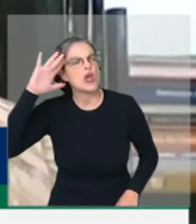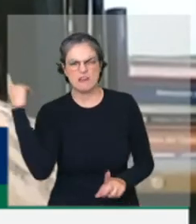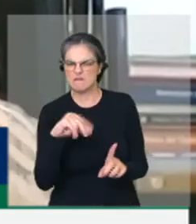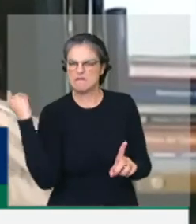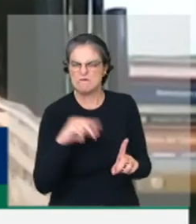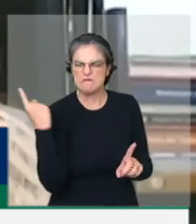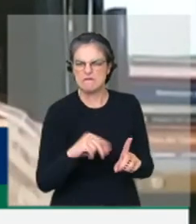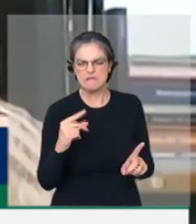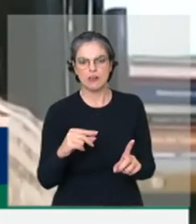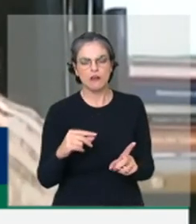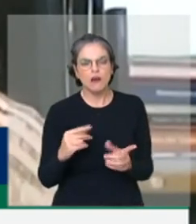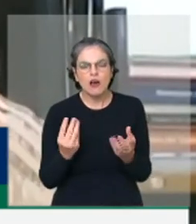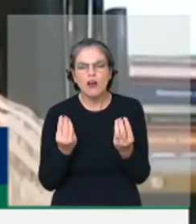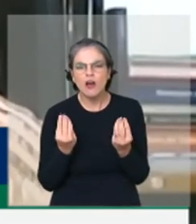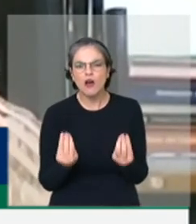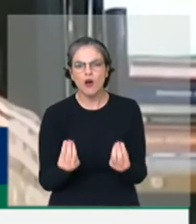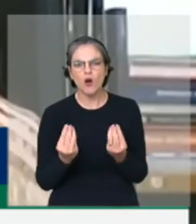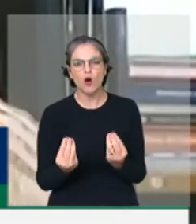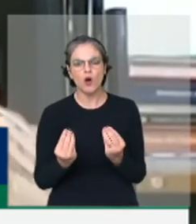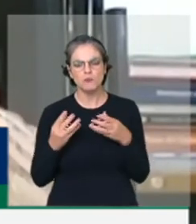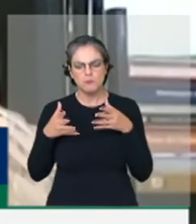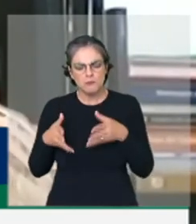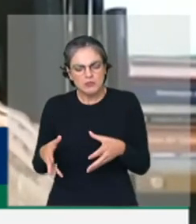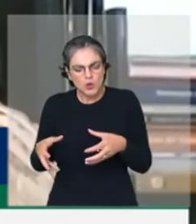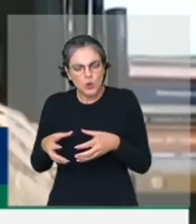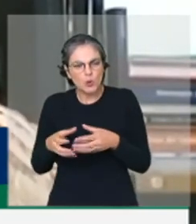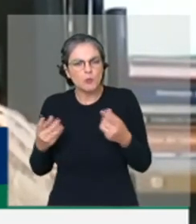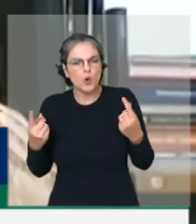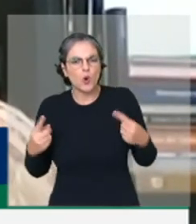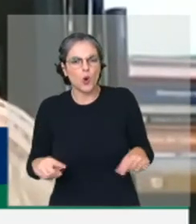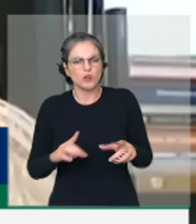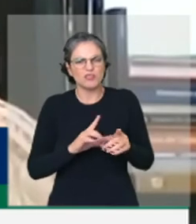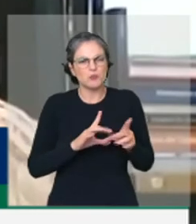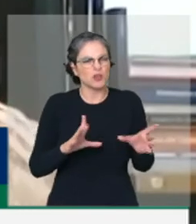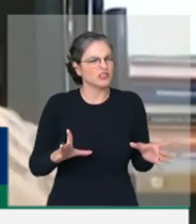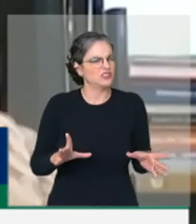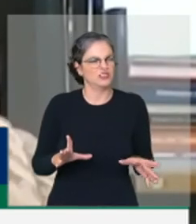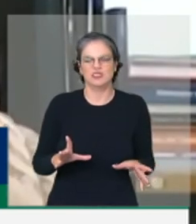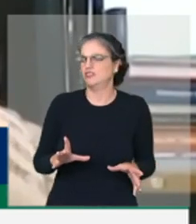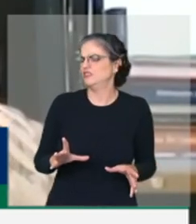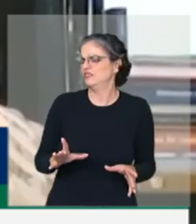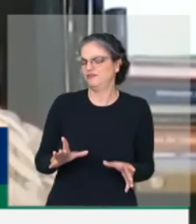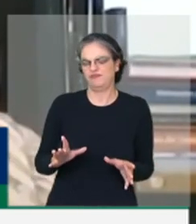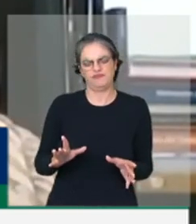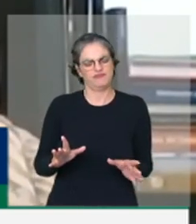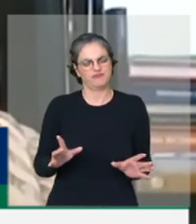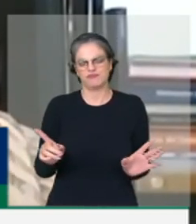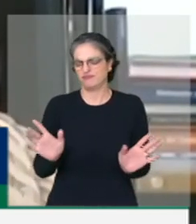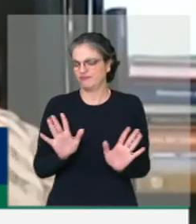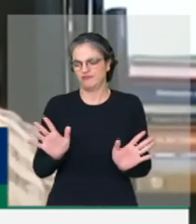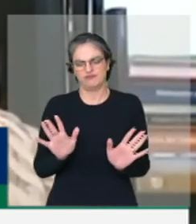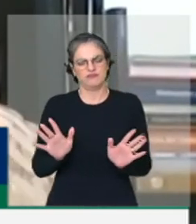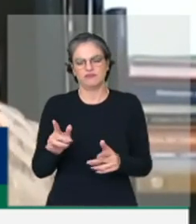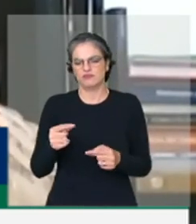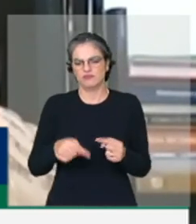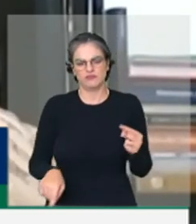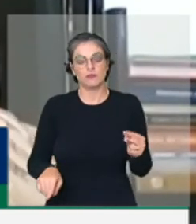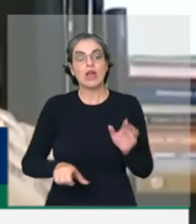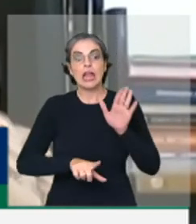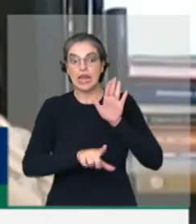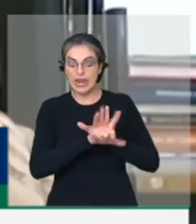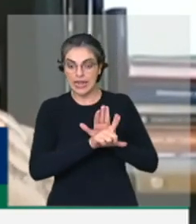de integrar conspirações antidemocráticas. Nós temos clareza que a Lei de Segurança Nacional já deveria ter